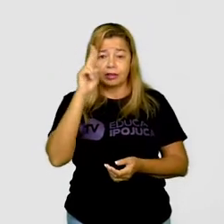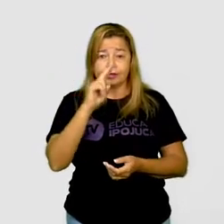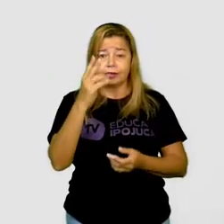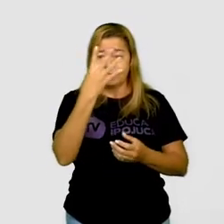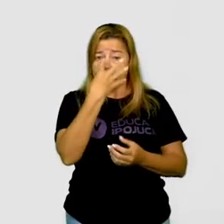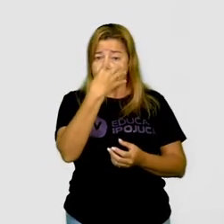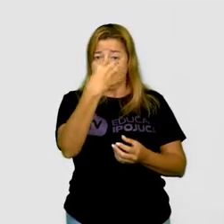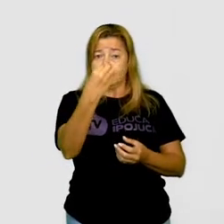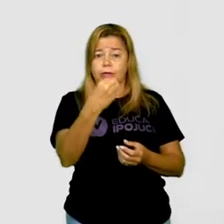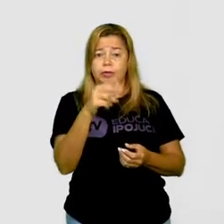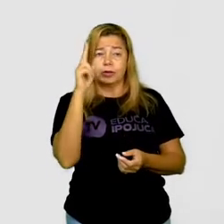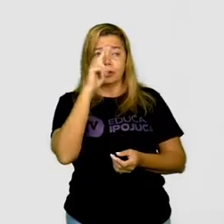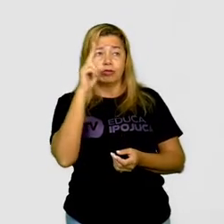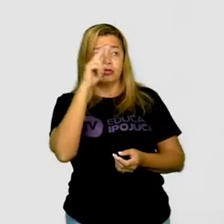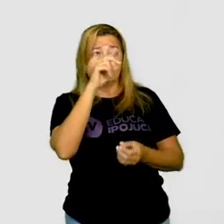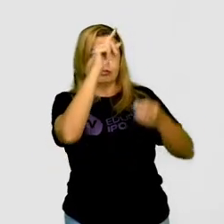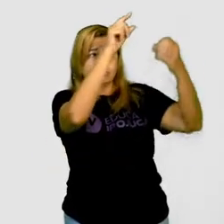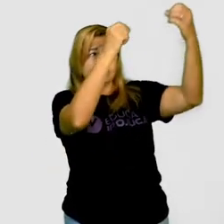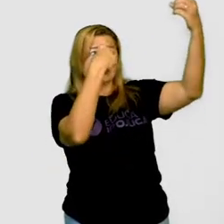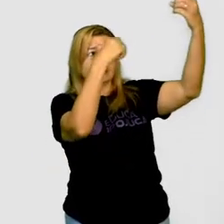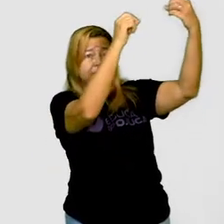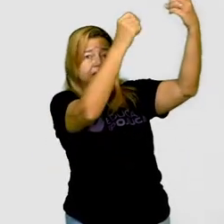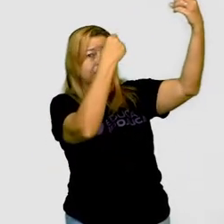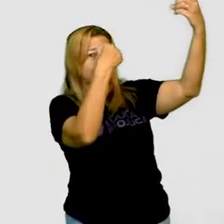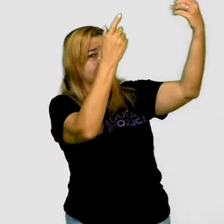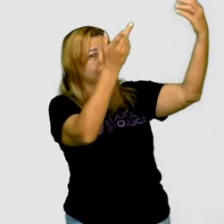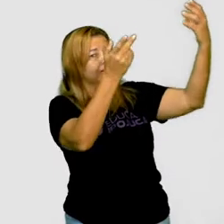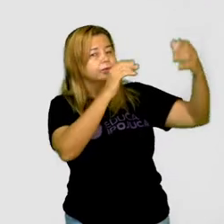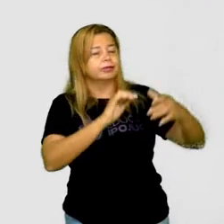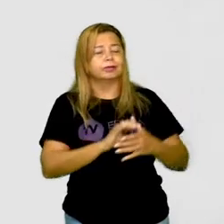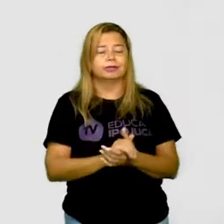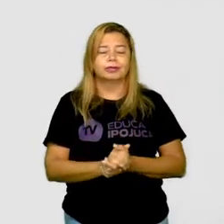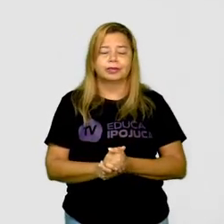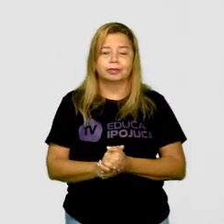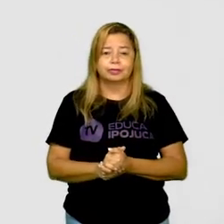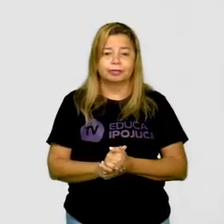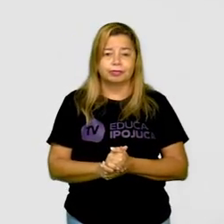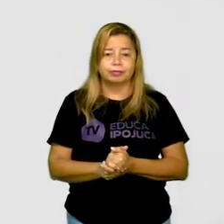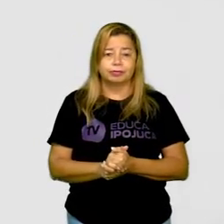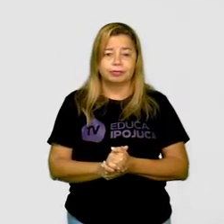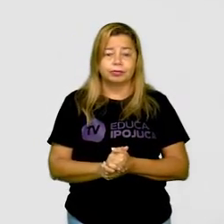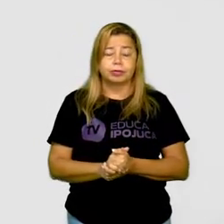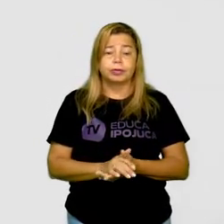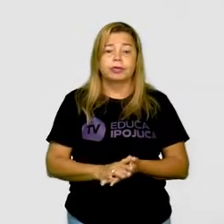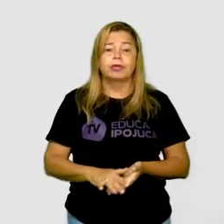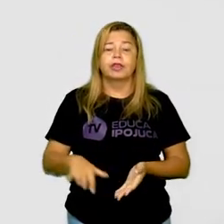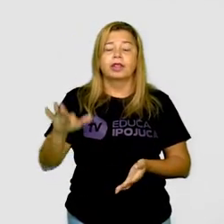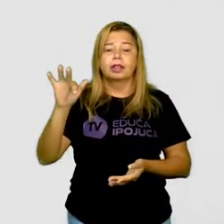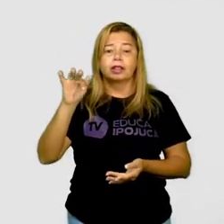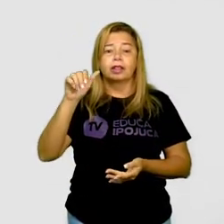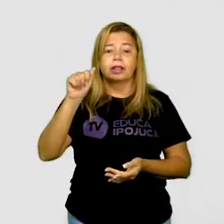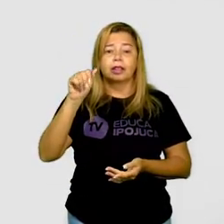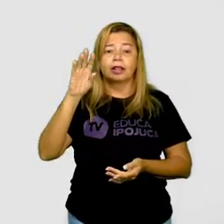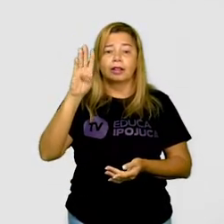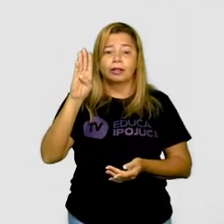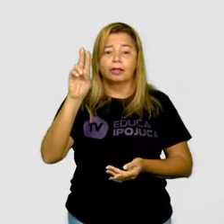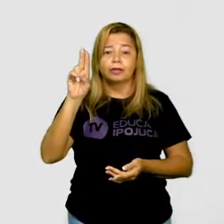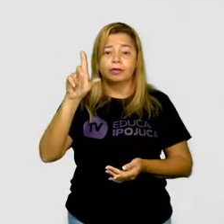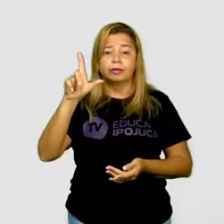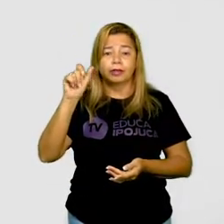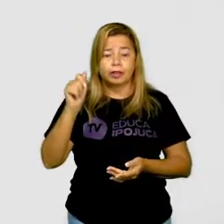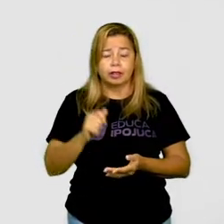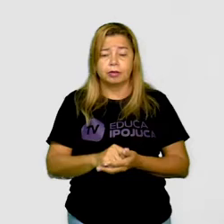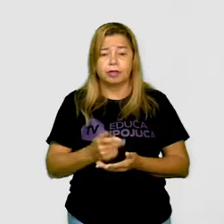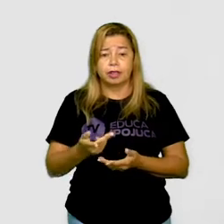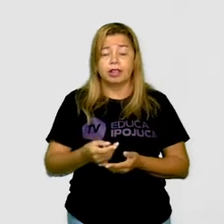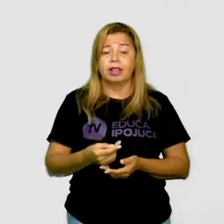olhando as uvas lá no alto, que ela jamais iria conseguir alcançar. A fábula é uma narrativa na qual os personagens são geralmente animais,